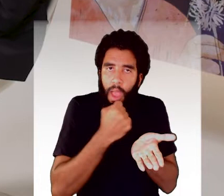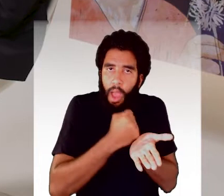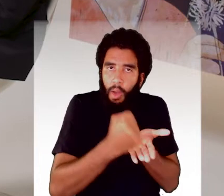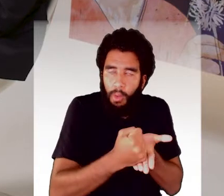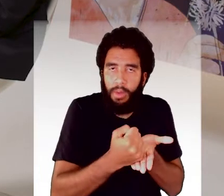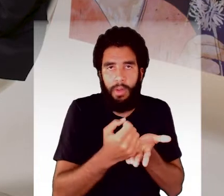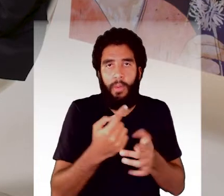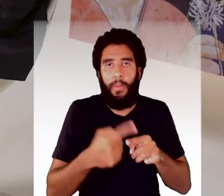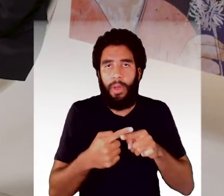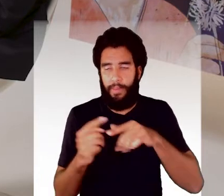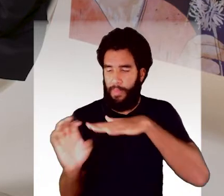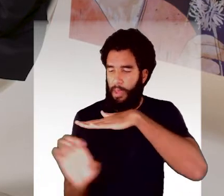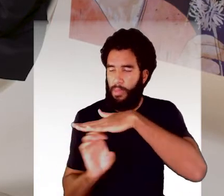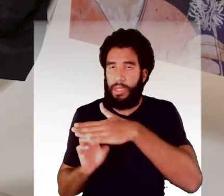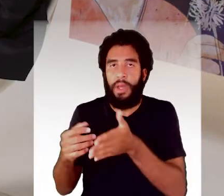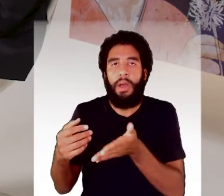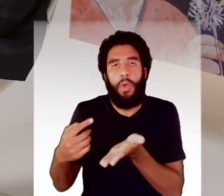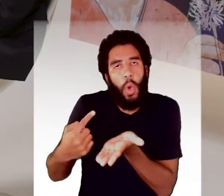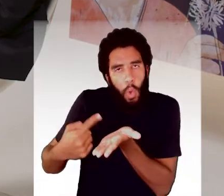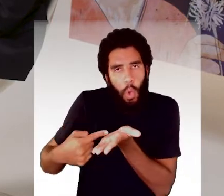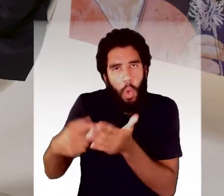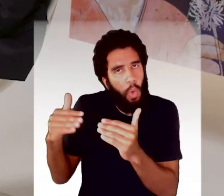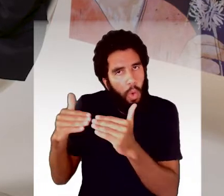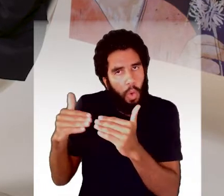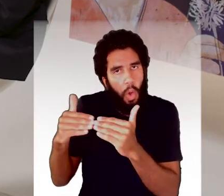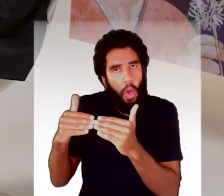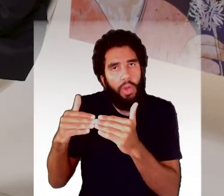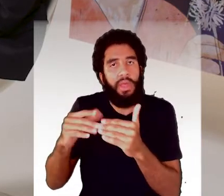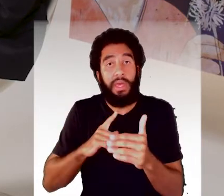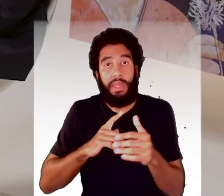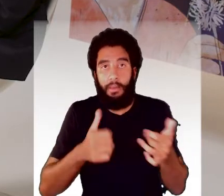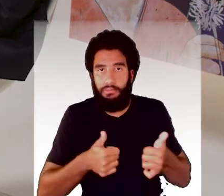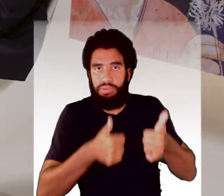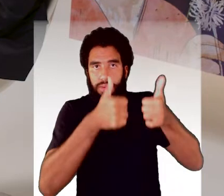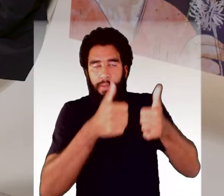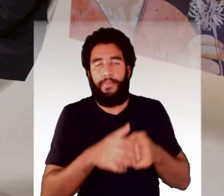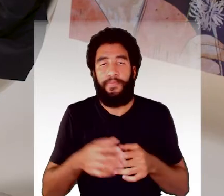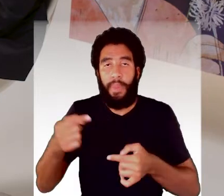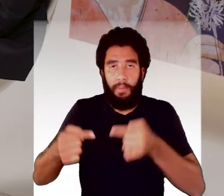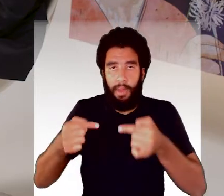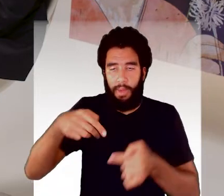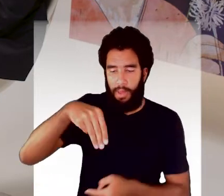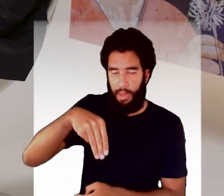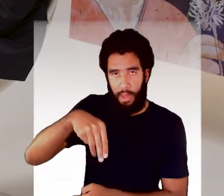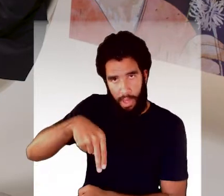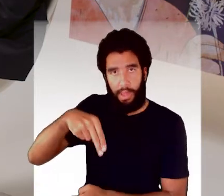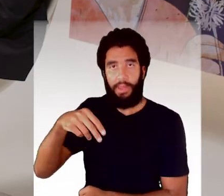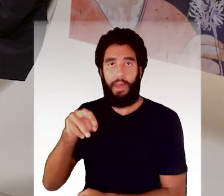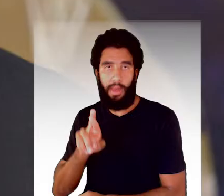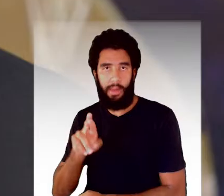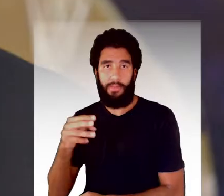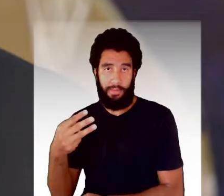em introduzir melhorias, então há muitos acordos. Na discussão da NR36, da proposta de revisão, a gente